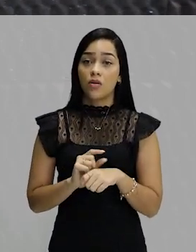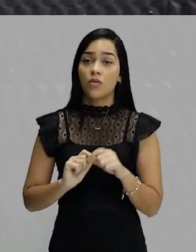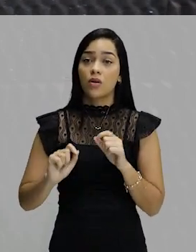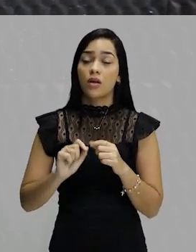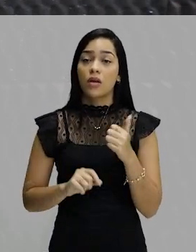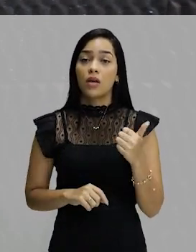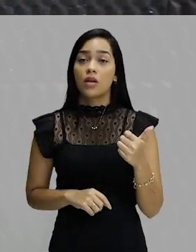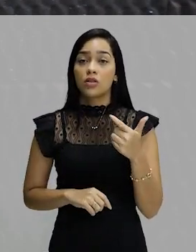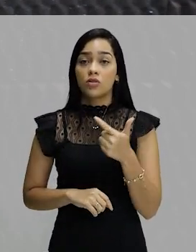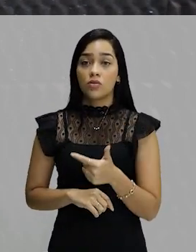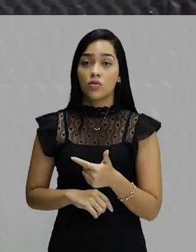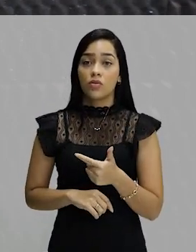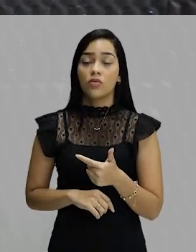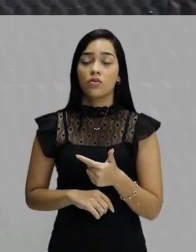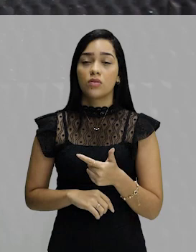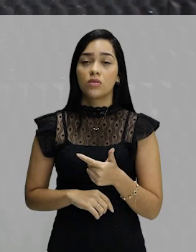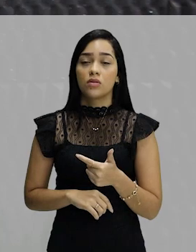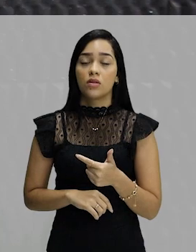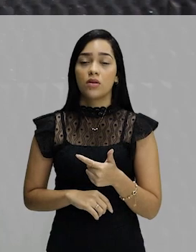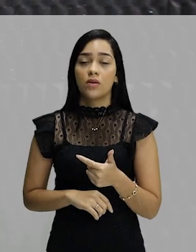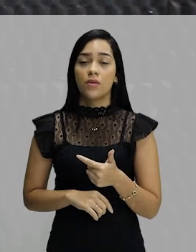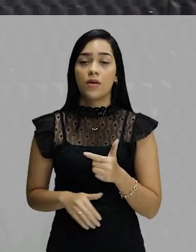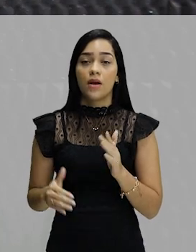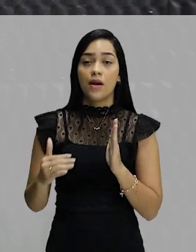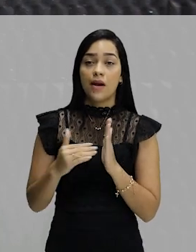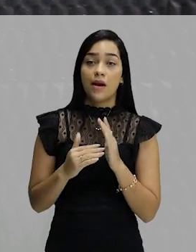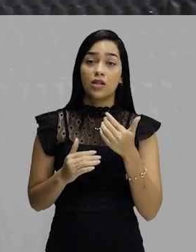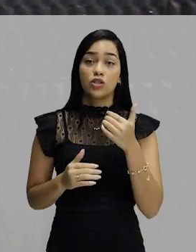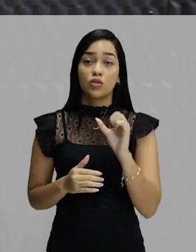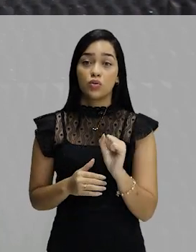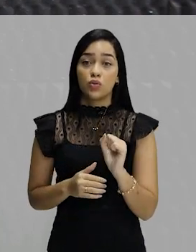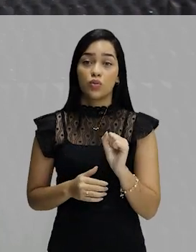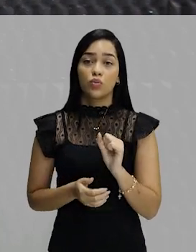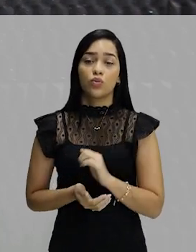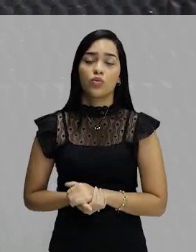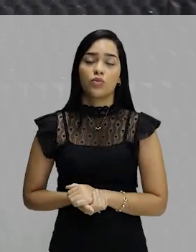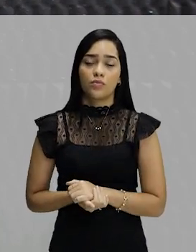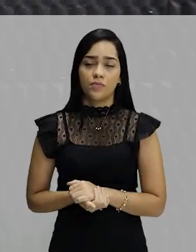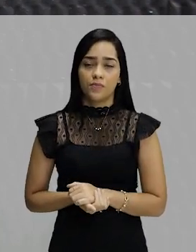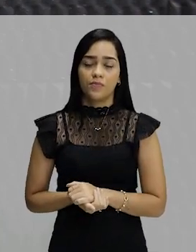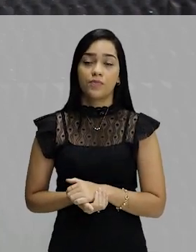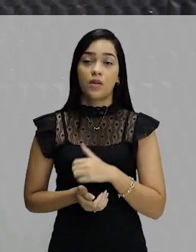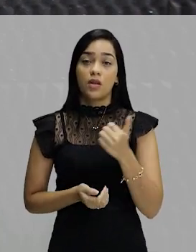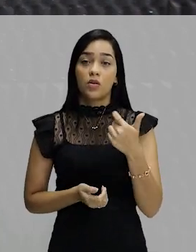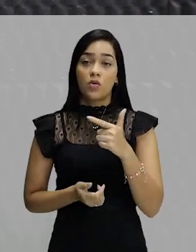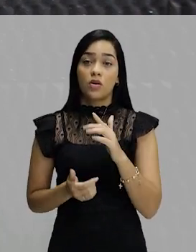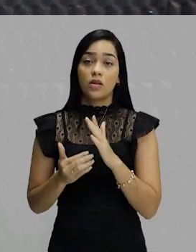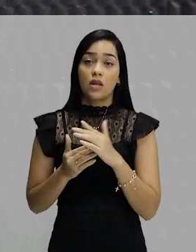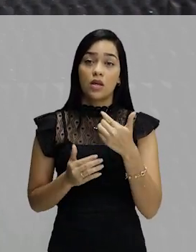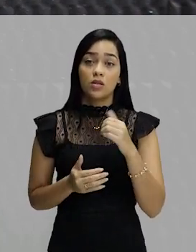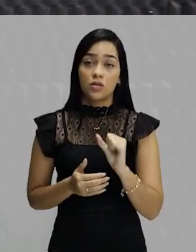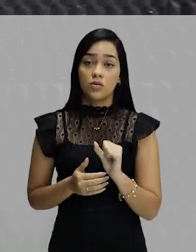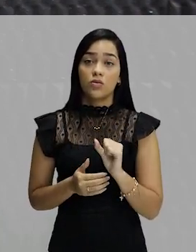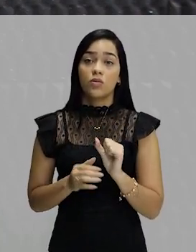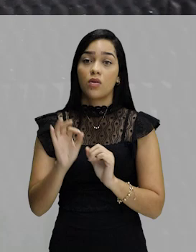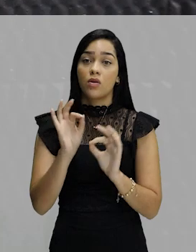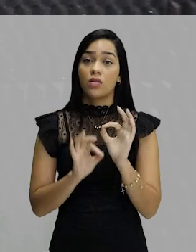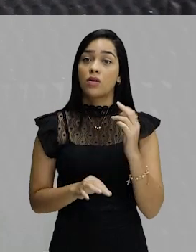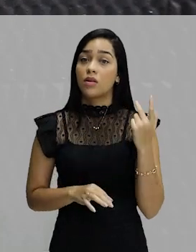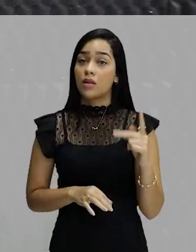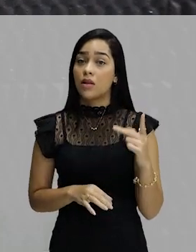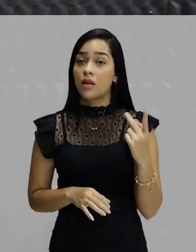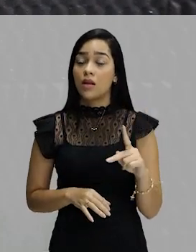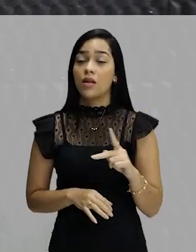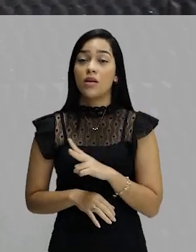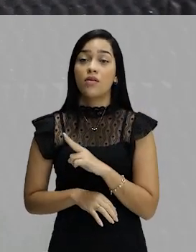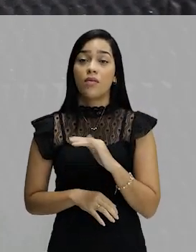de 12 às 18 horas, não é isso? 12 às 18 horas é a programação. E